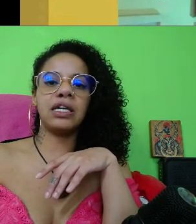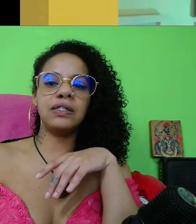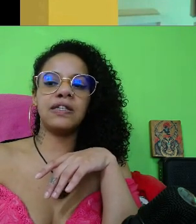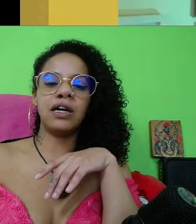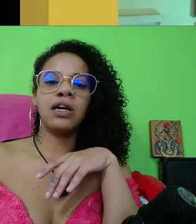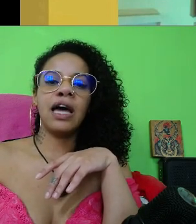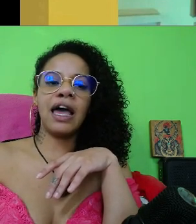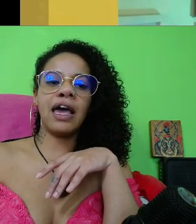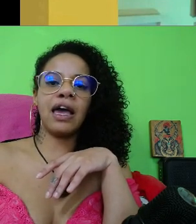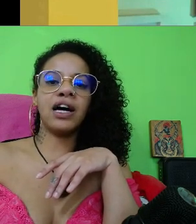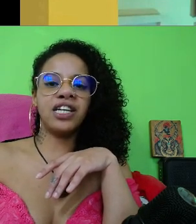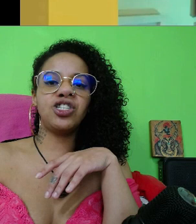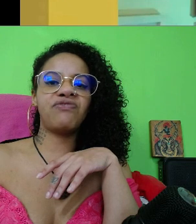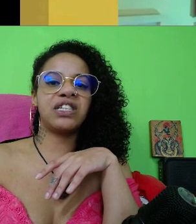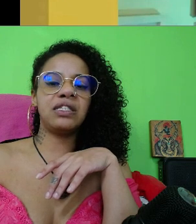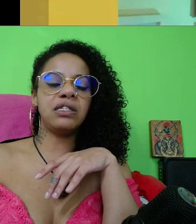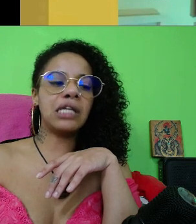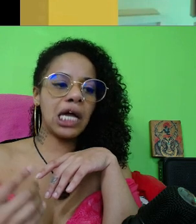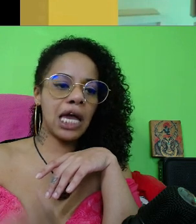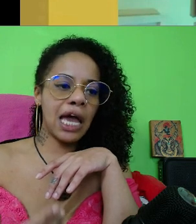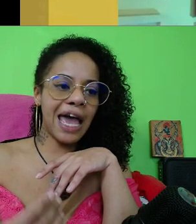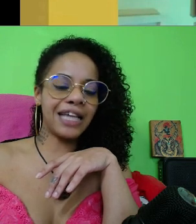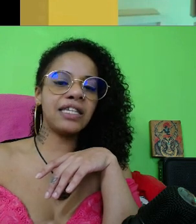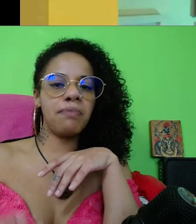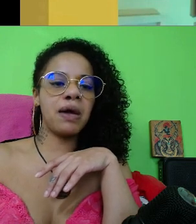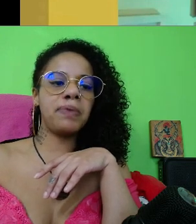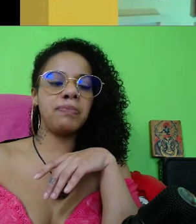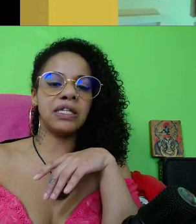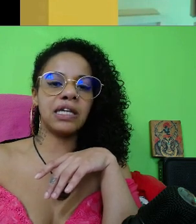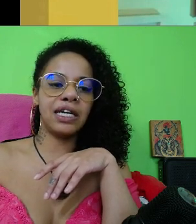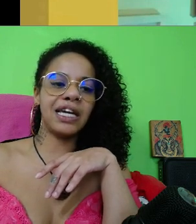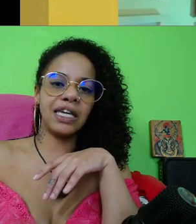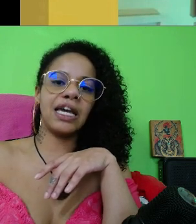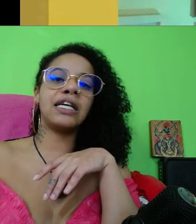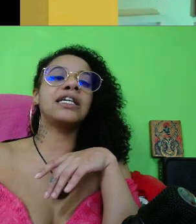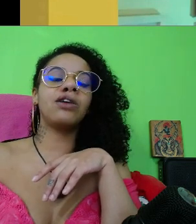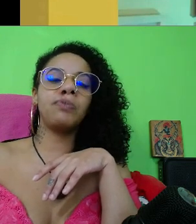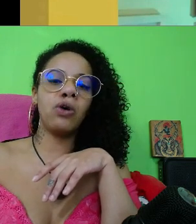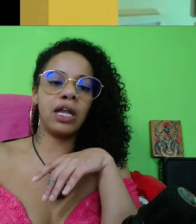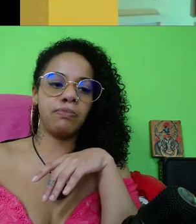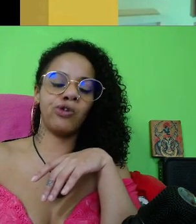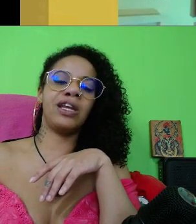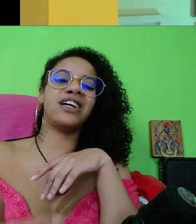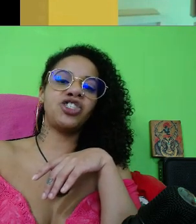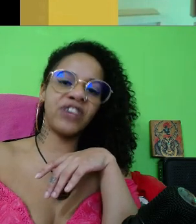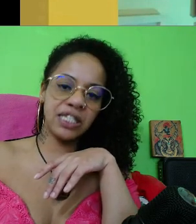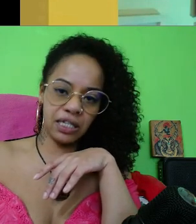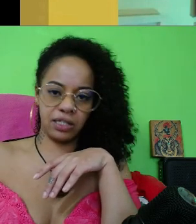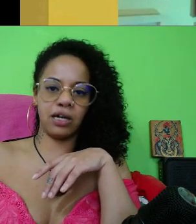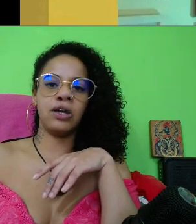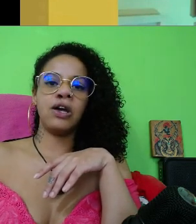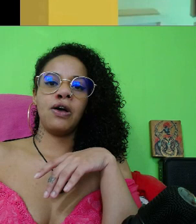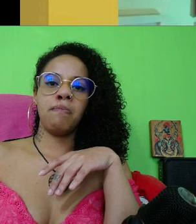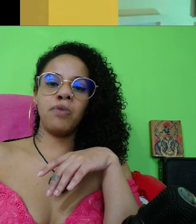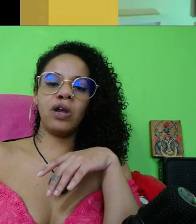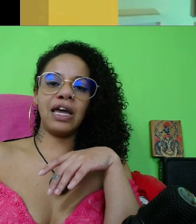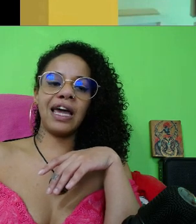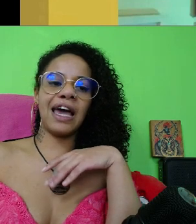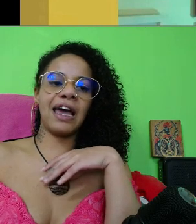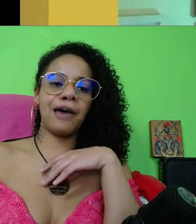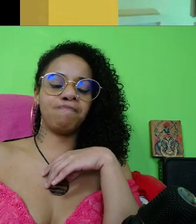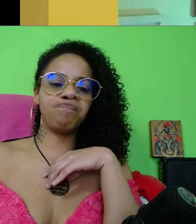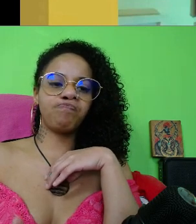tá numa militância antes fascista Essa é a minha premissa E aí é esse é o meu rolê o meu rolê antes